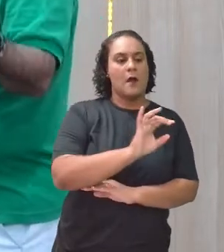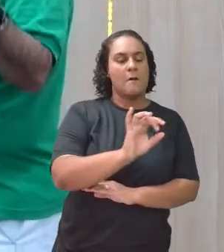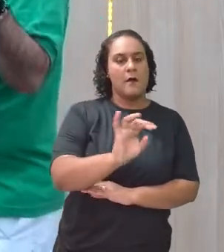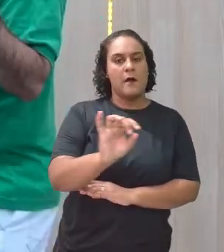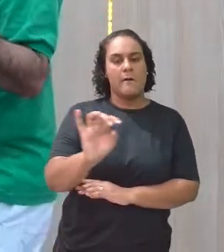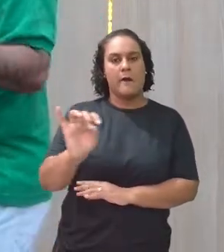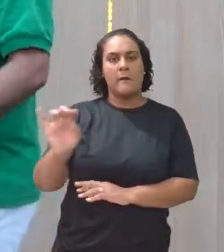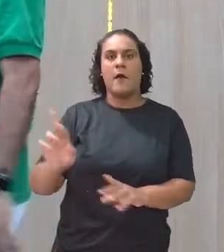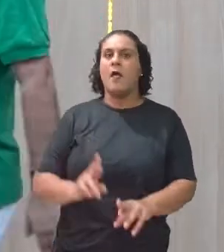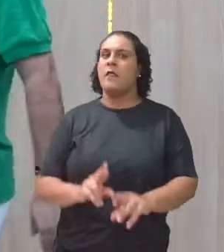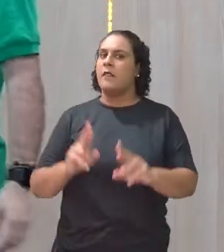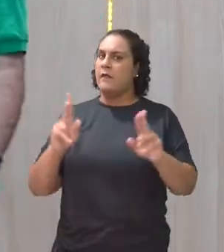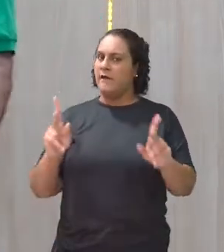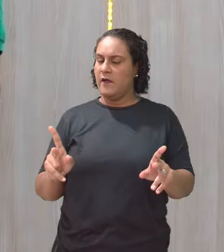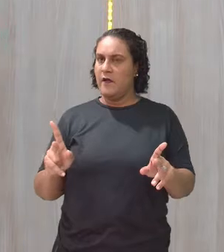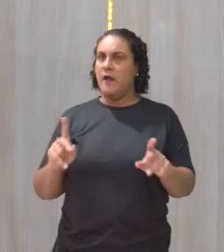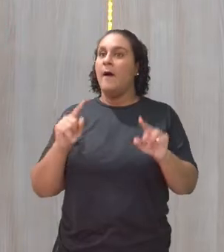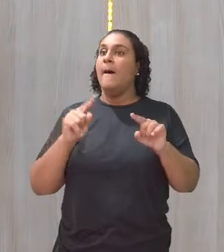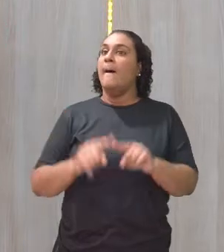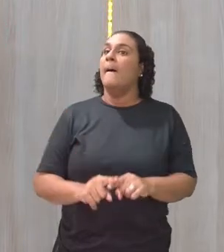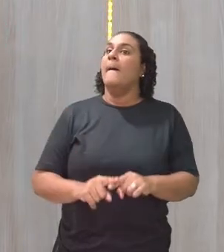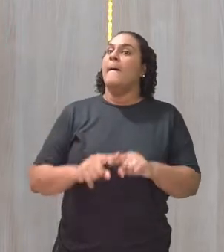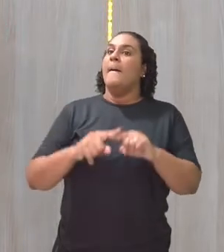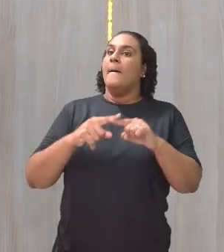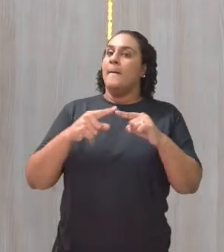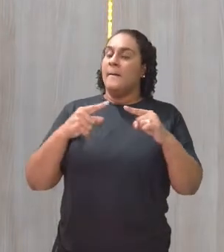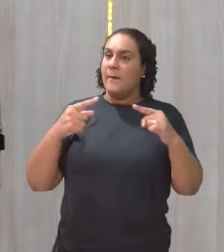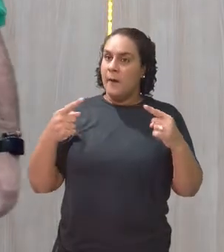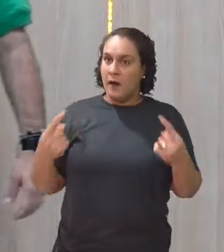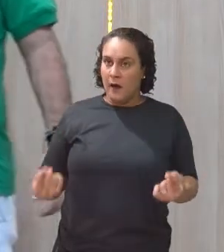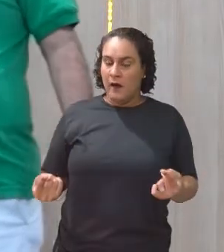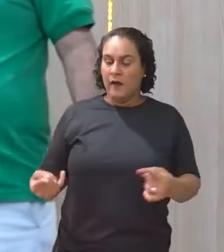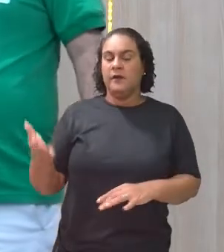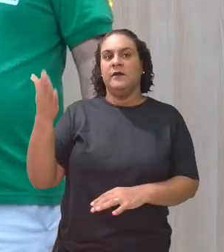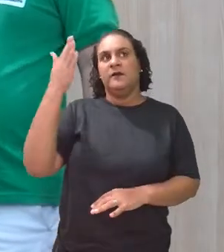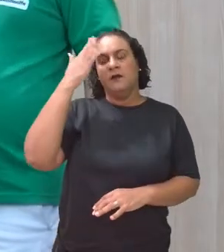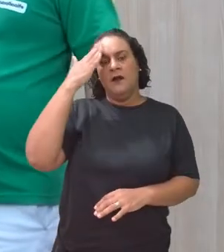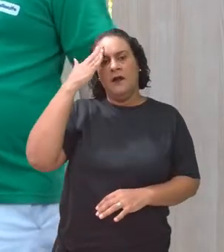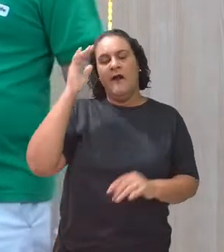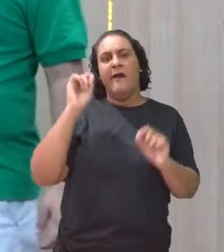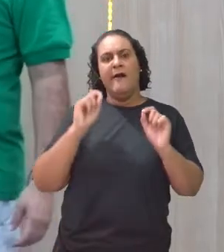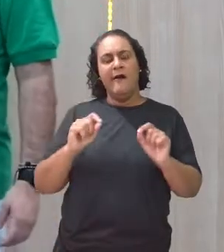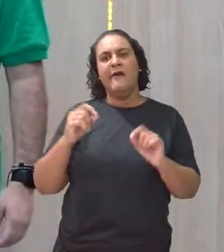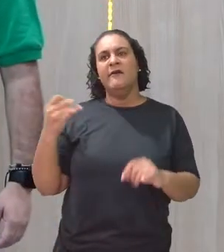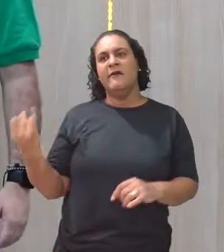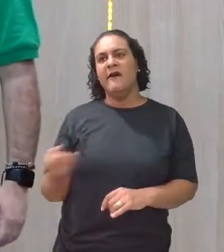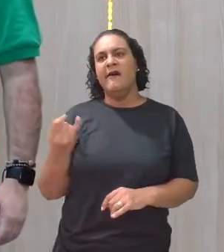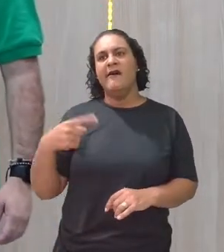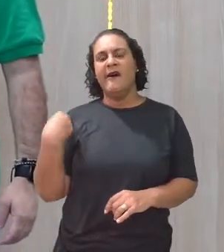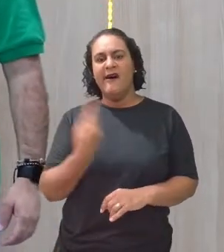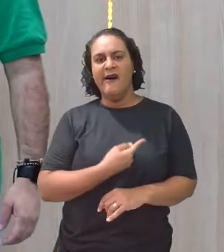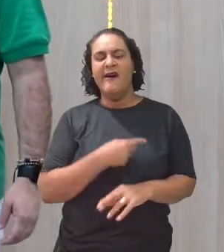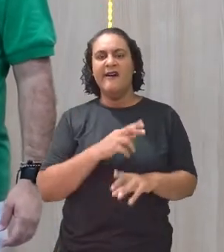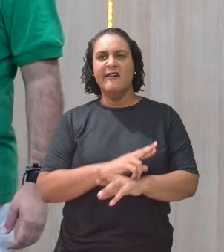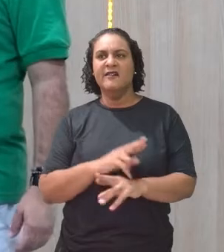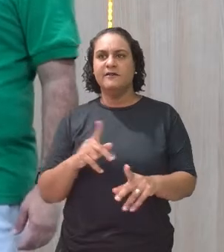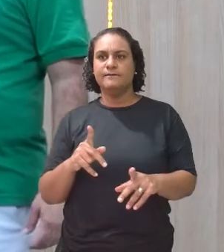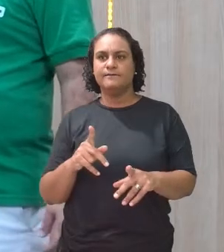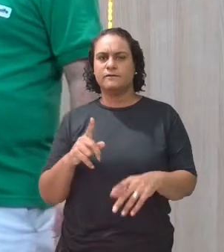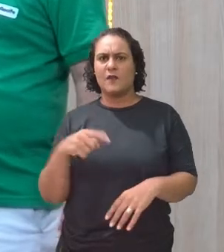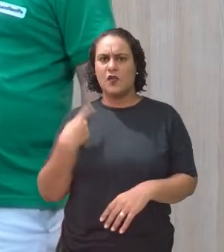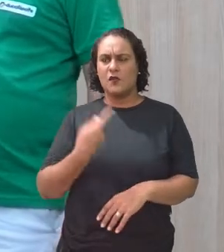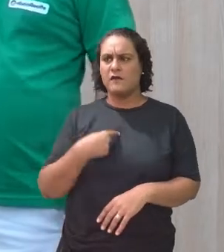somos diferentes. Porém, é importante a gente entender que as nossas diferenças não nos